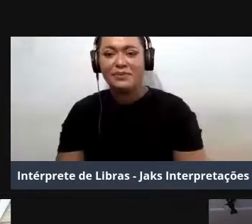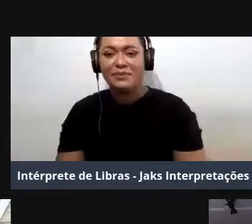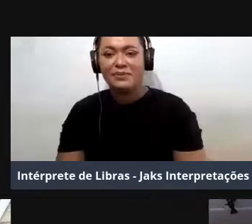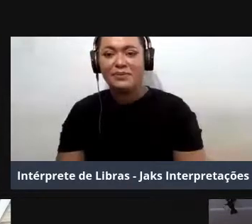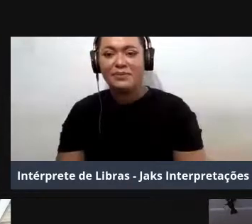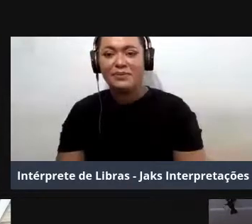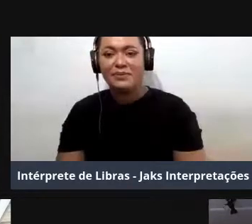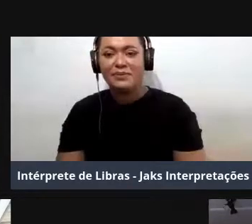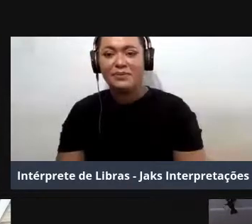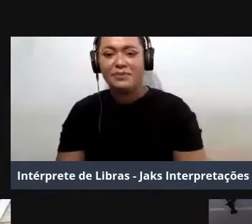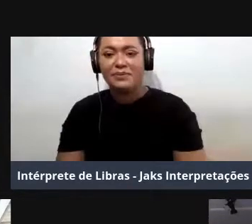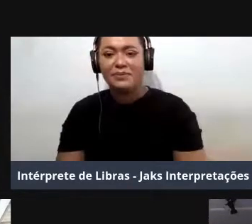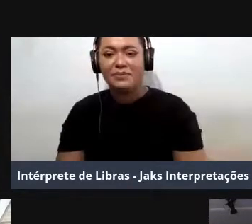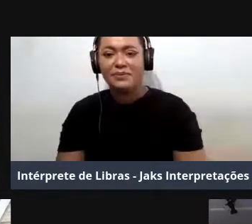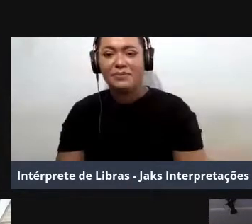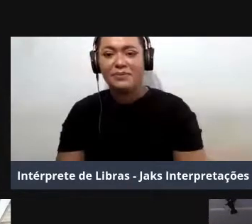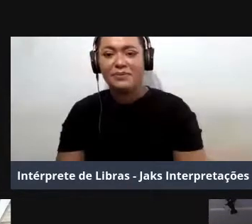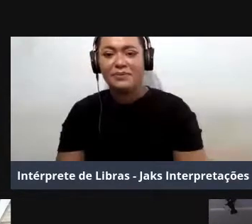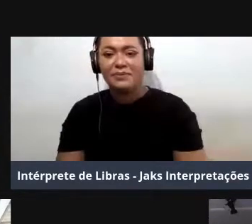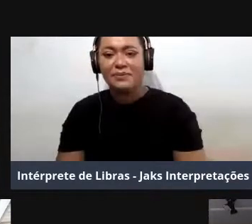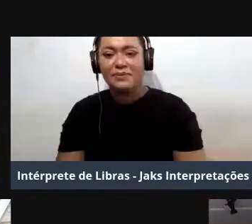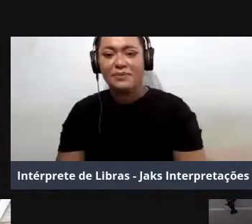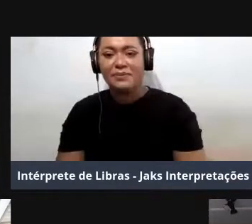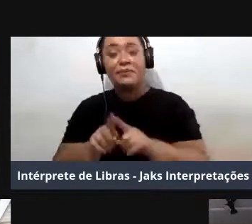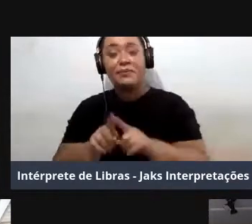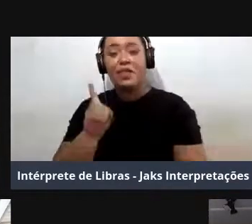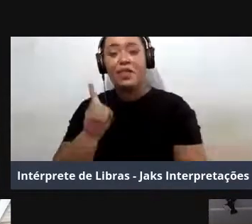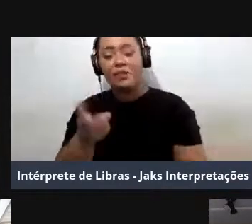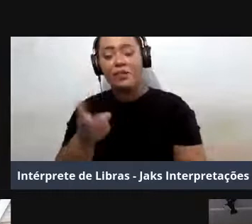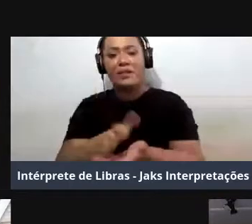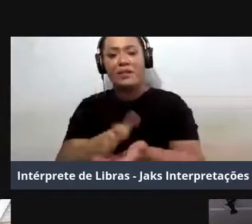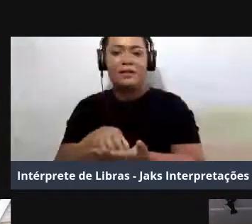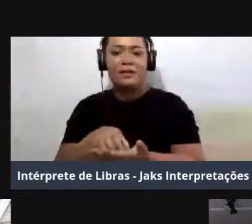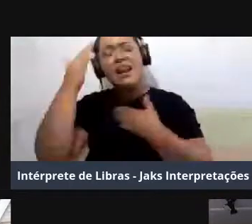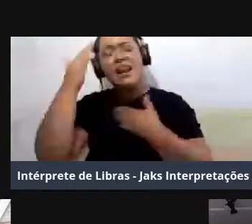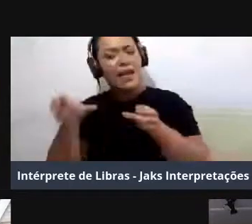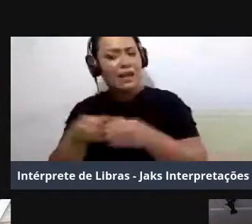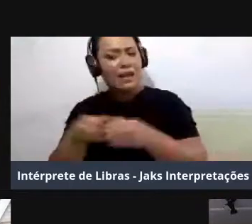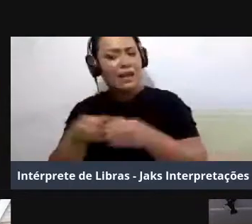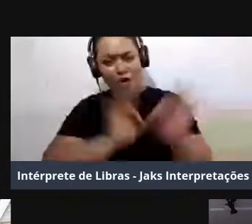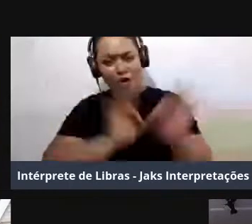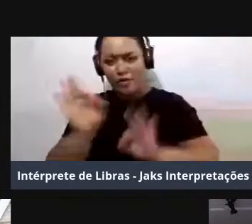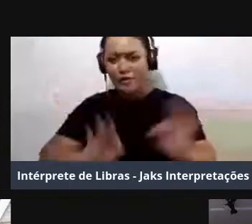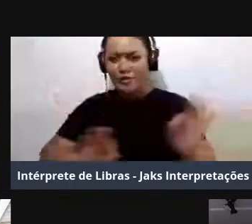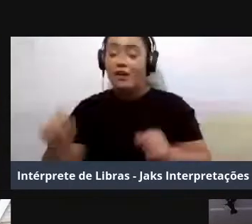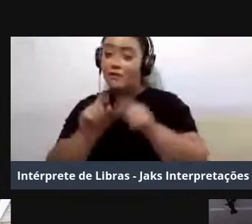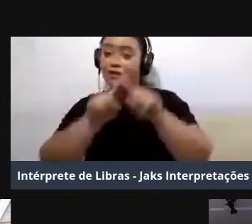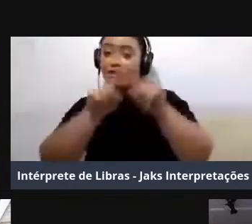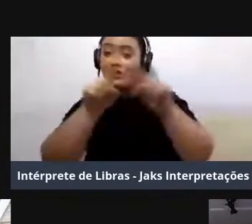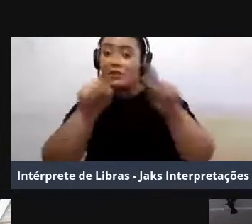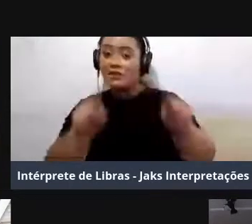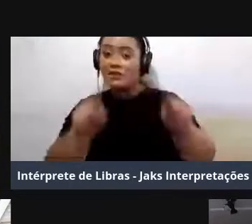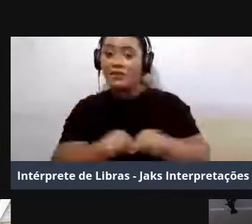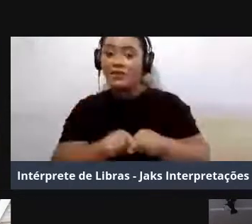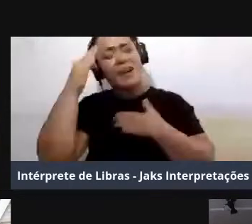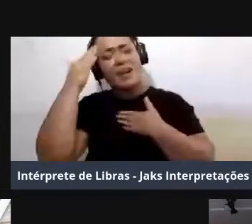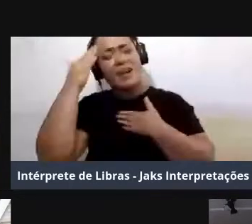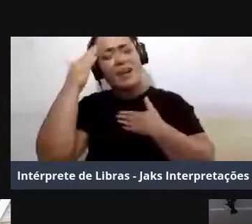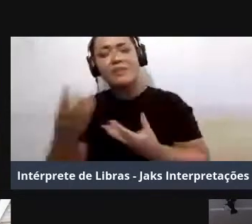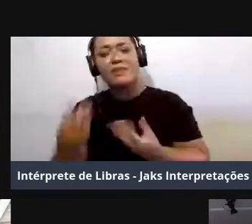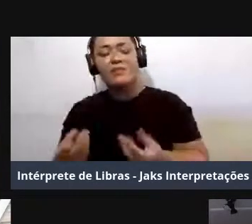do YouTube. Muitos agradecimentos. Juliana Kitayama, que é de Brasília, da